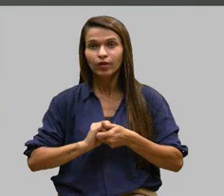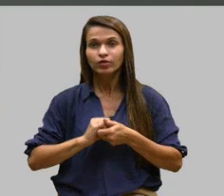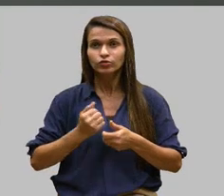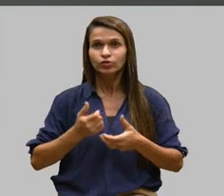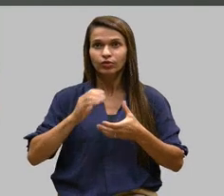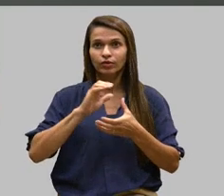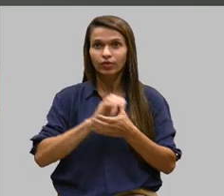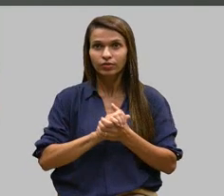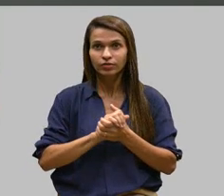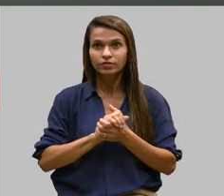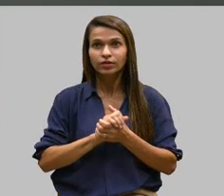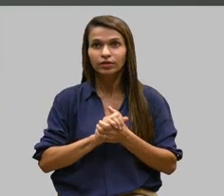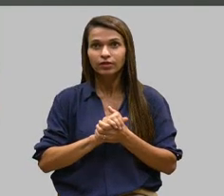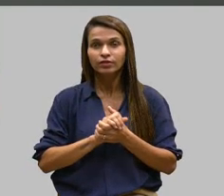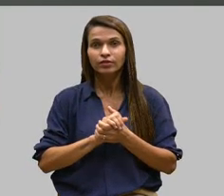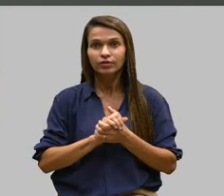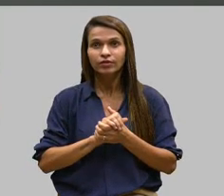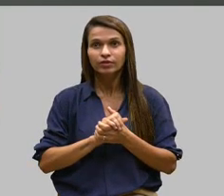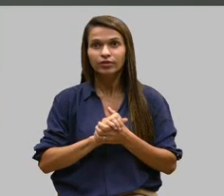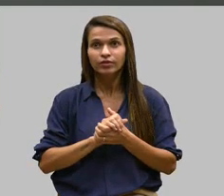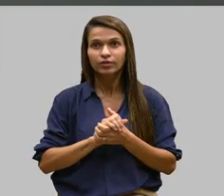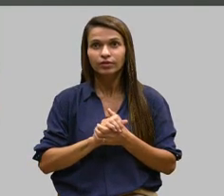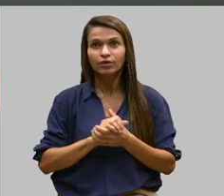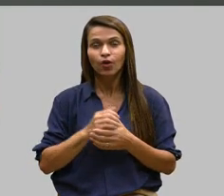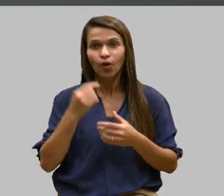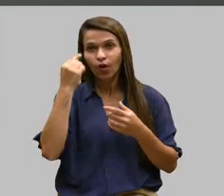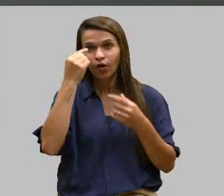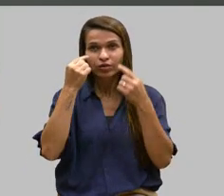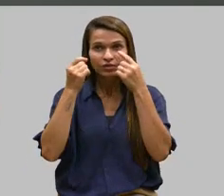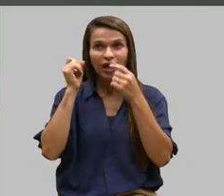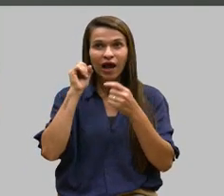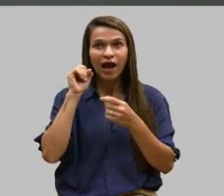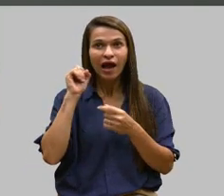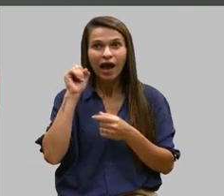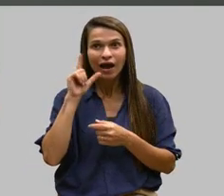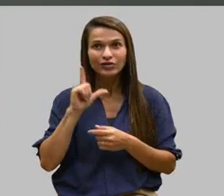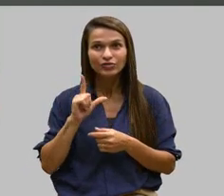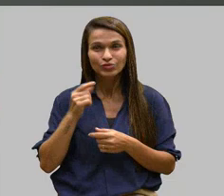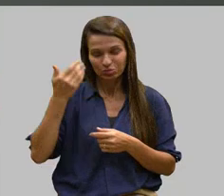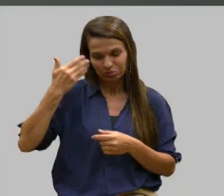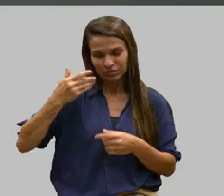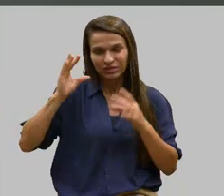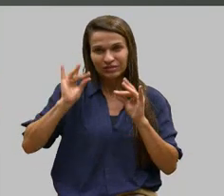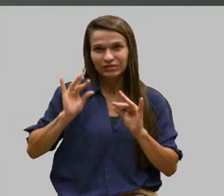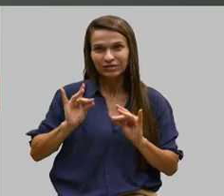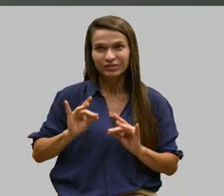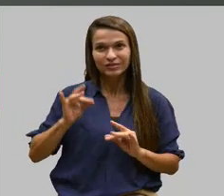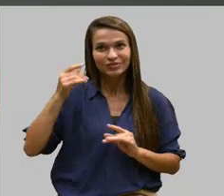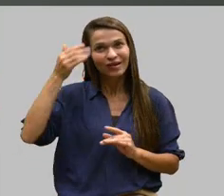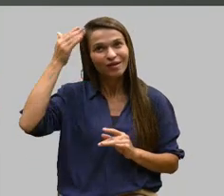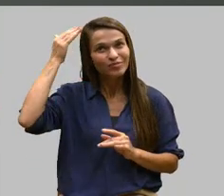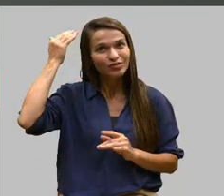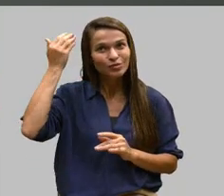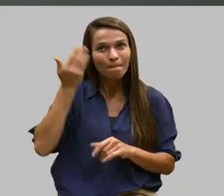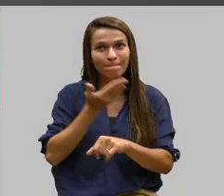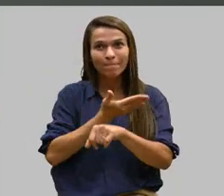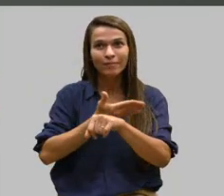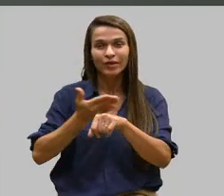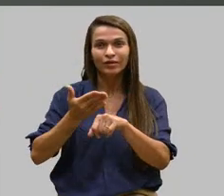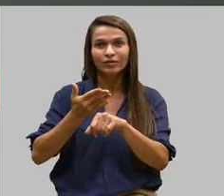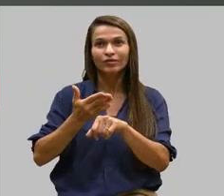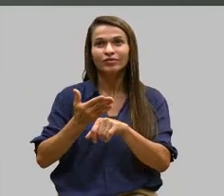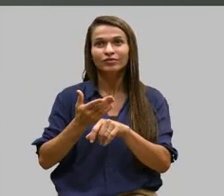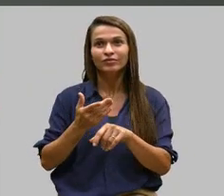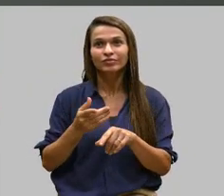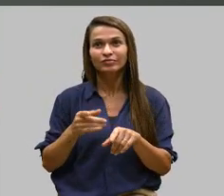a Maristela chegou na frente olhos azuis esse cabelo loiro aqui apenas Charme né para fortalecer